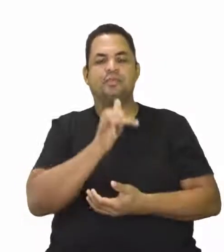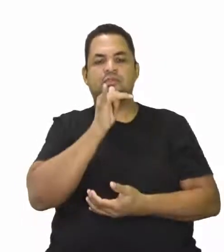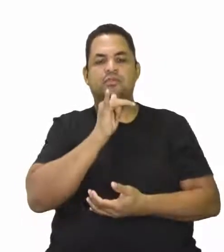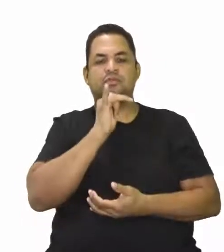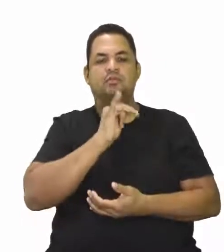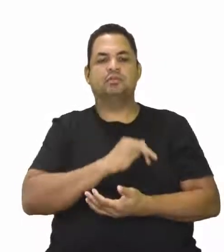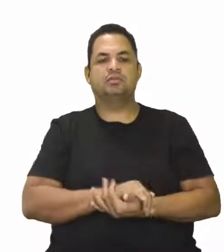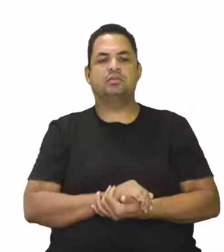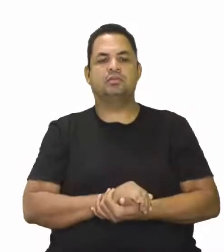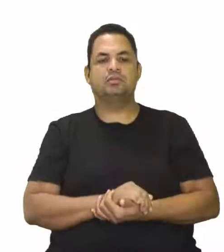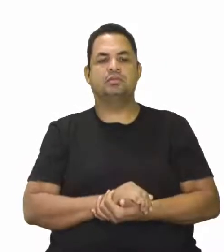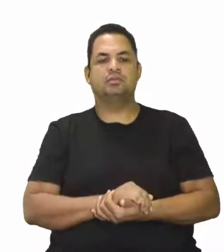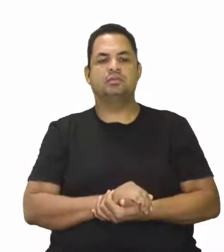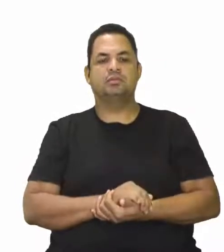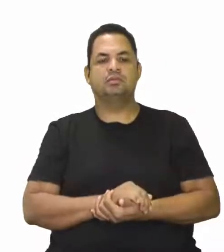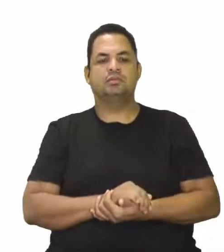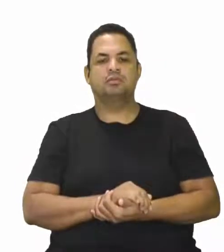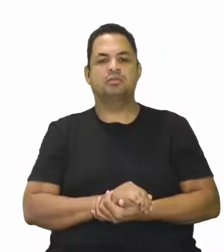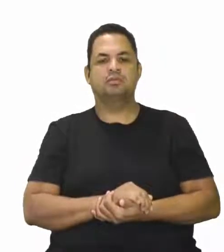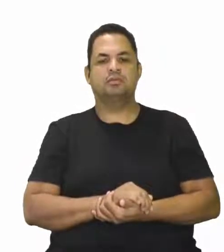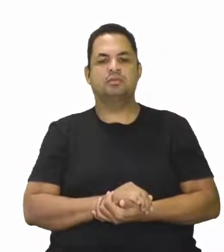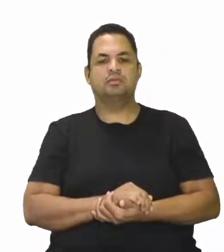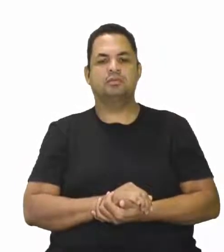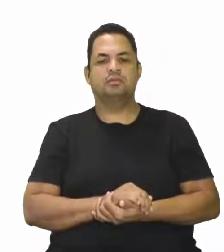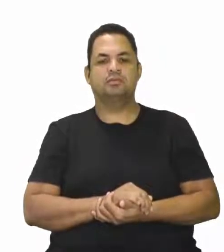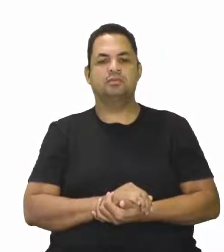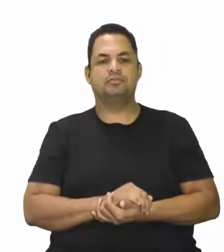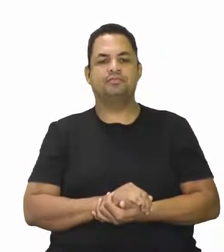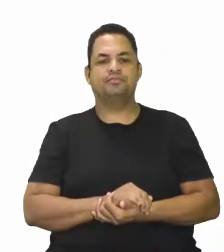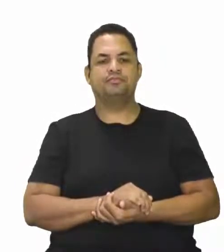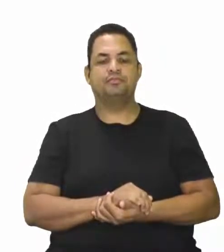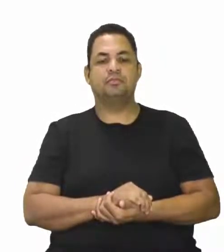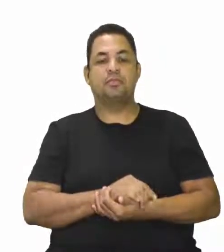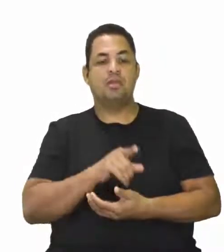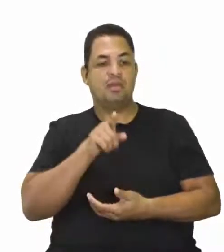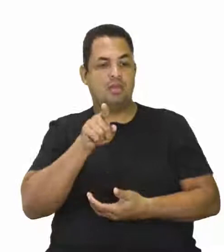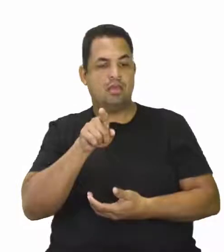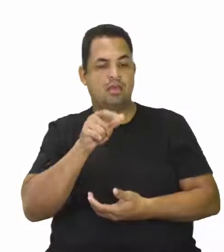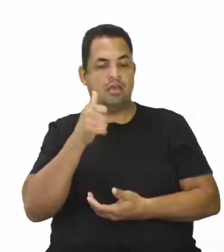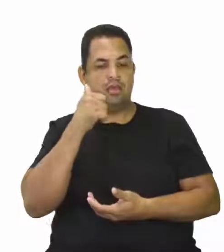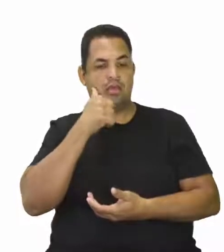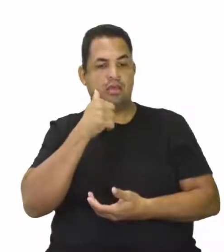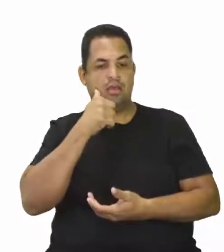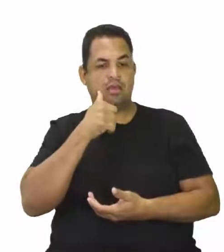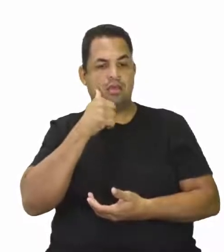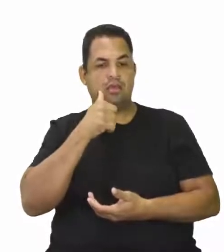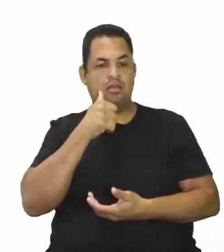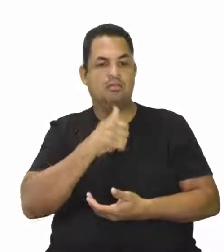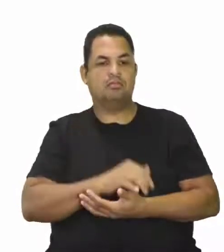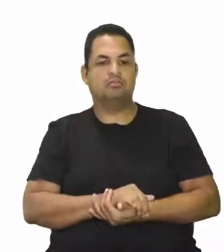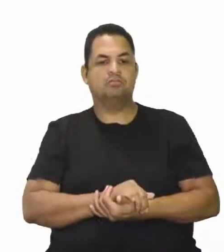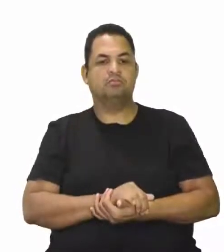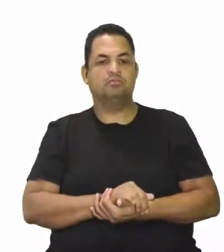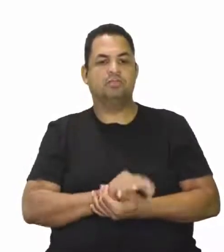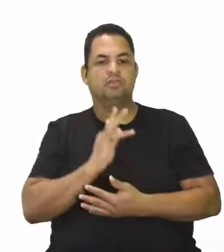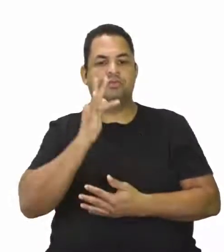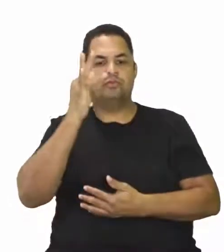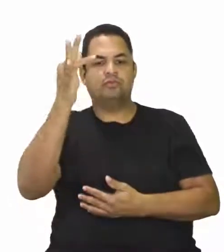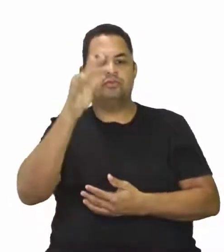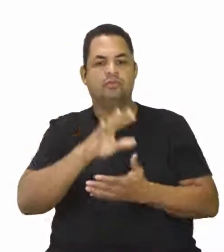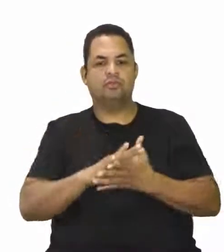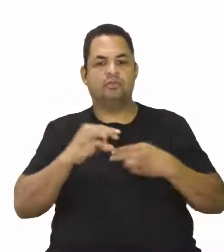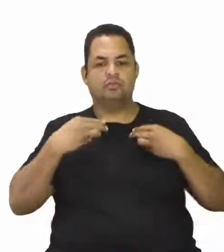exemplo, ella es la futura ministra de salud. Ella es la futura